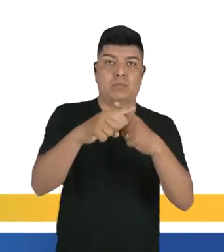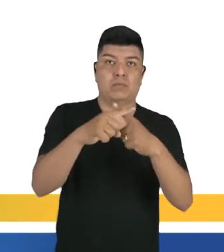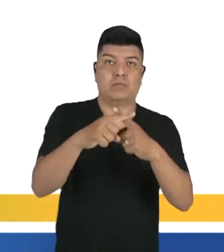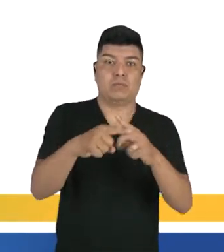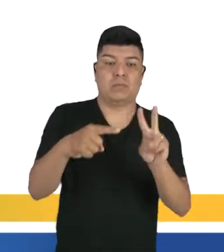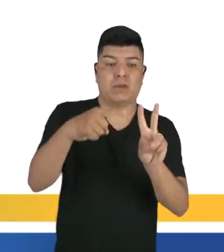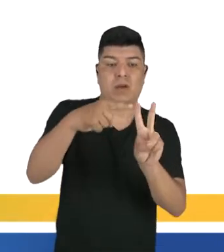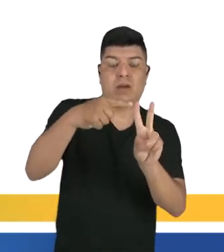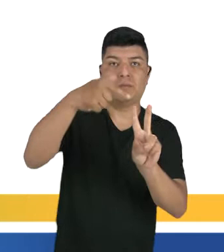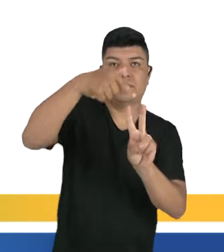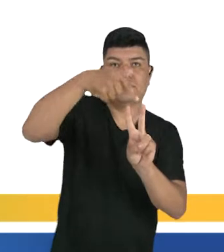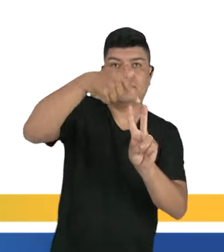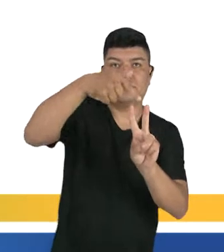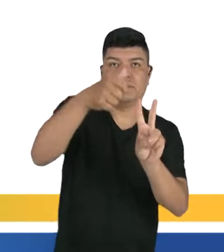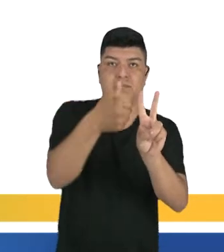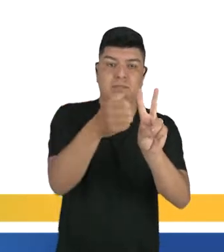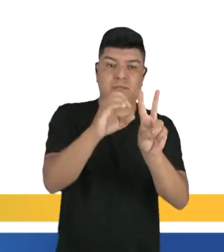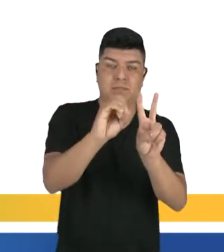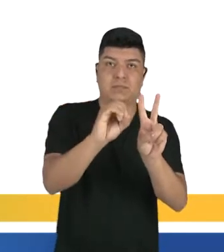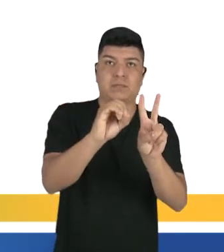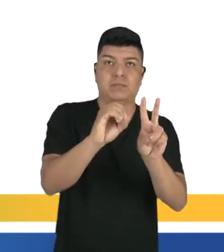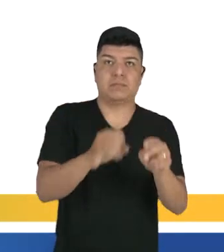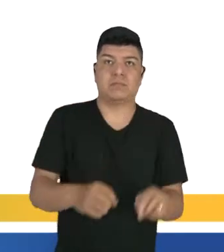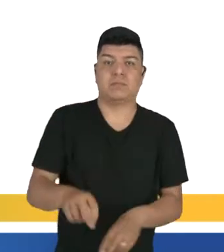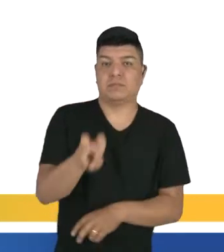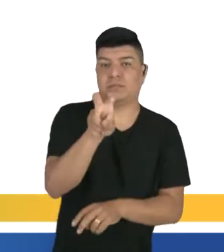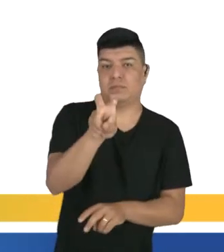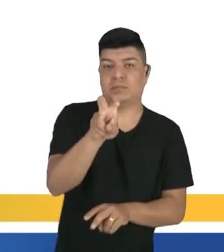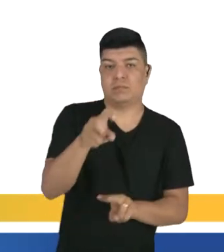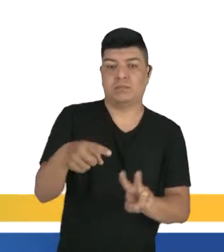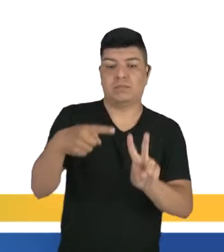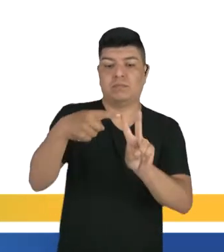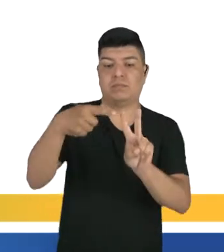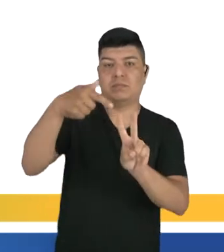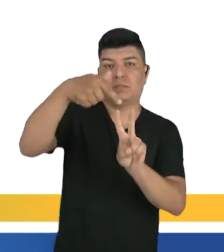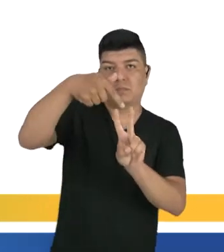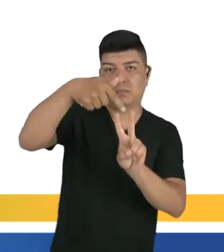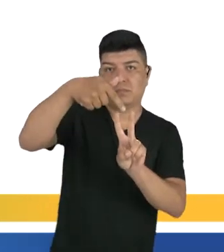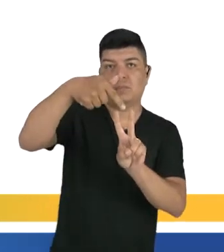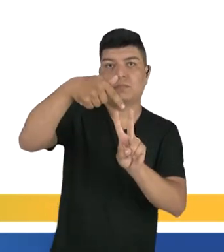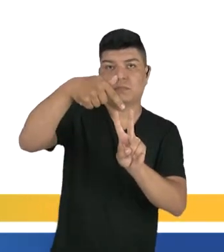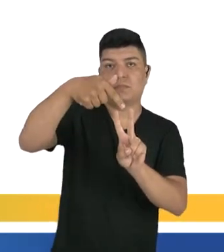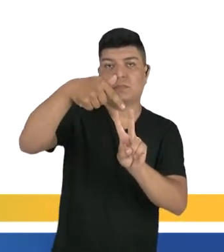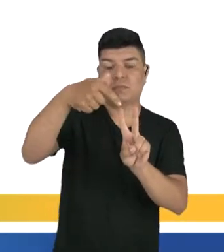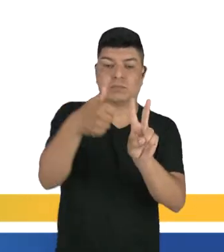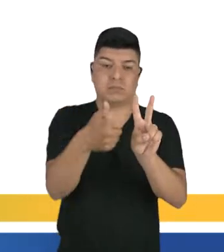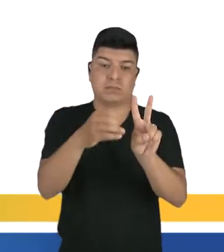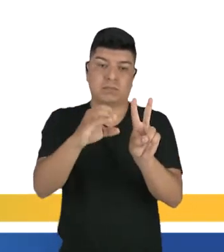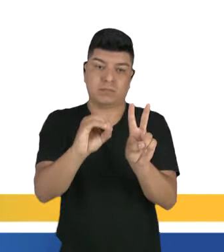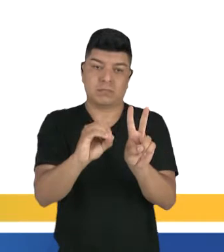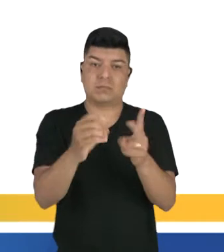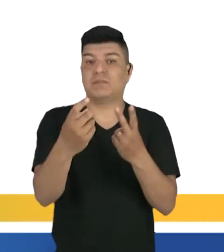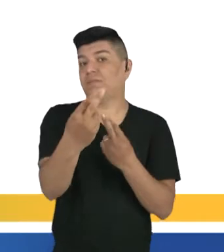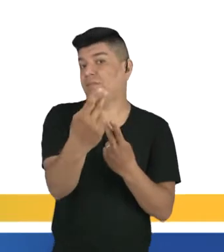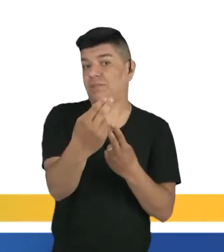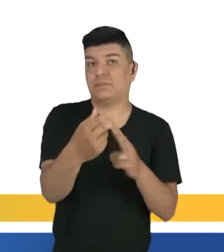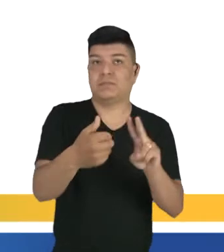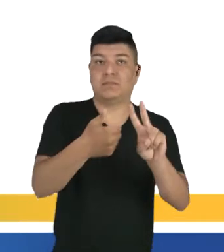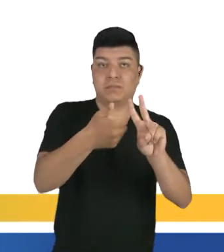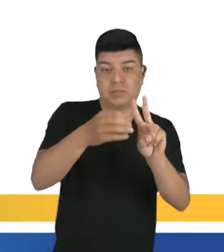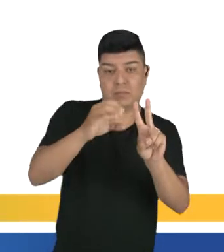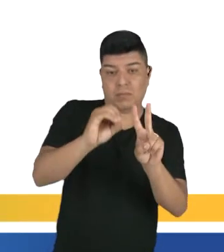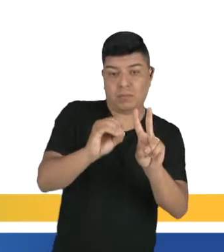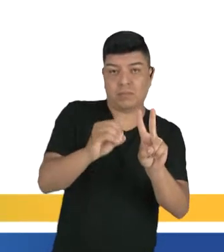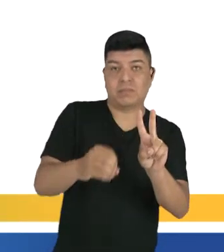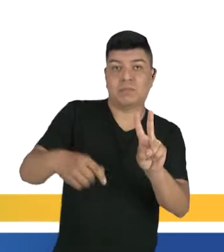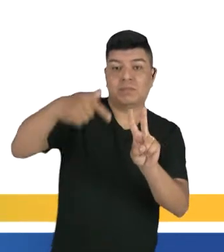de 10 e 5 multiplicado pela raiz sétima de 10. Novamente temos os mesmos radicandos e os mesmos índices na parte